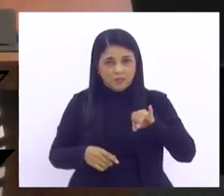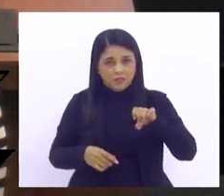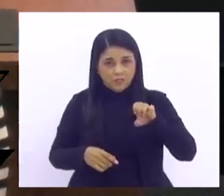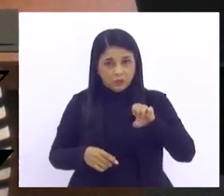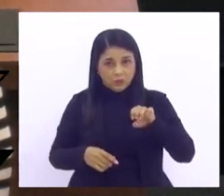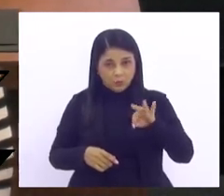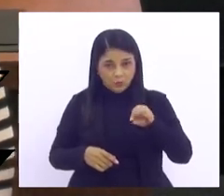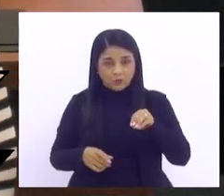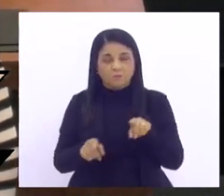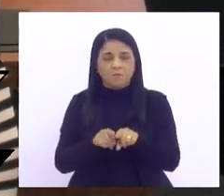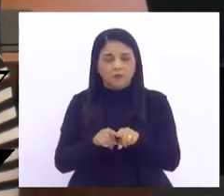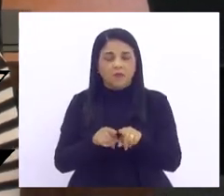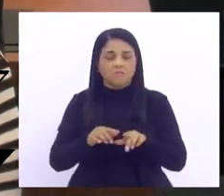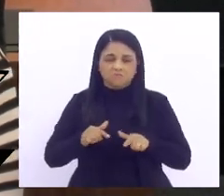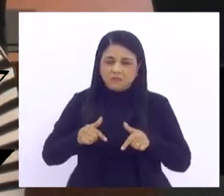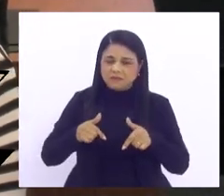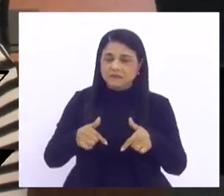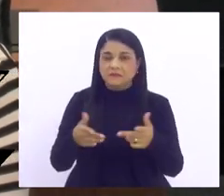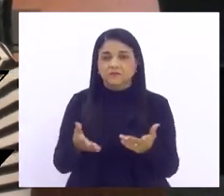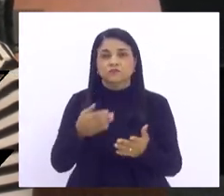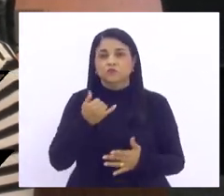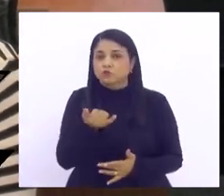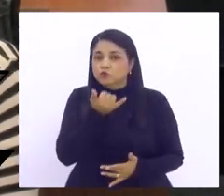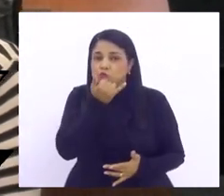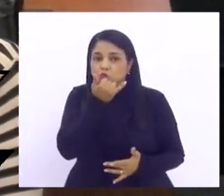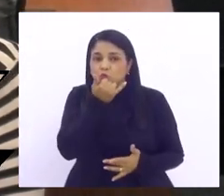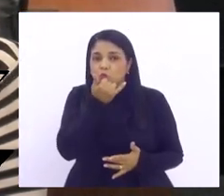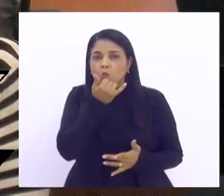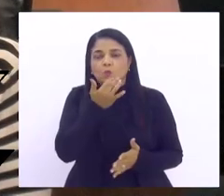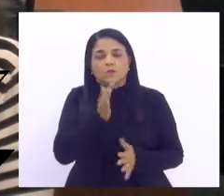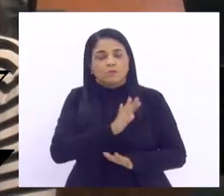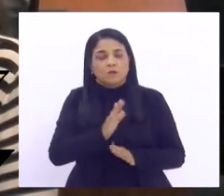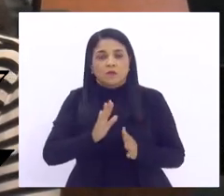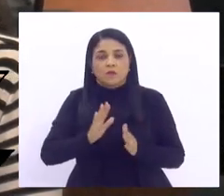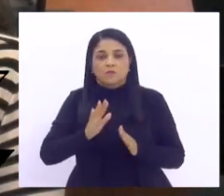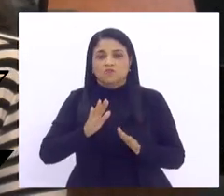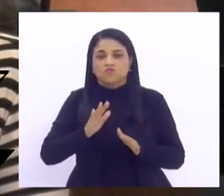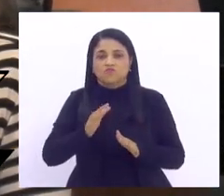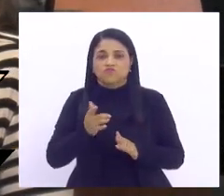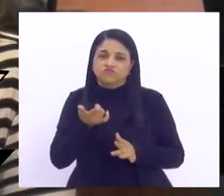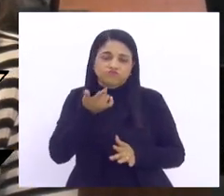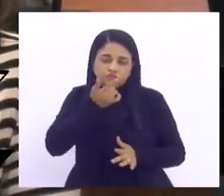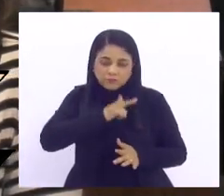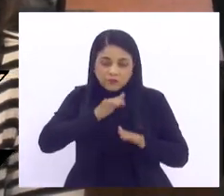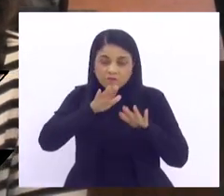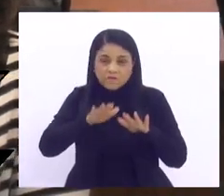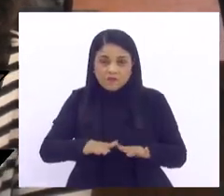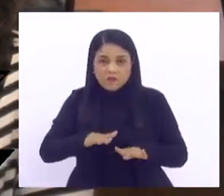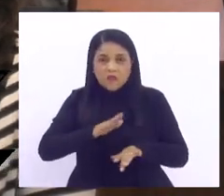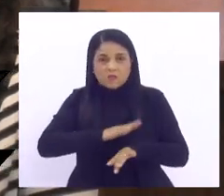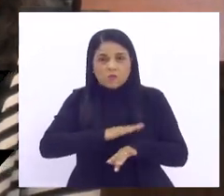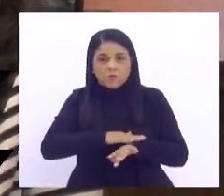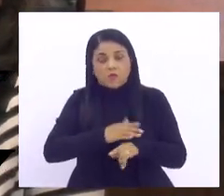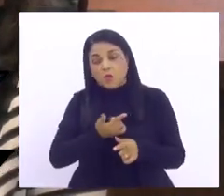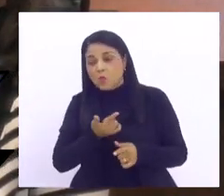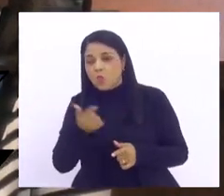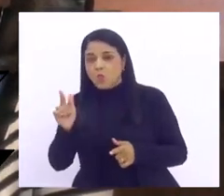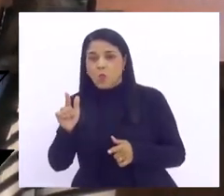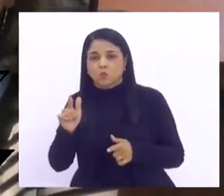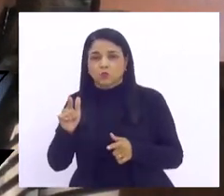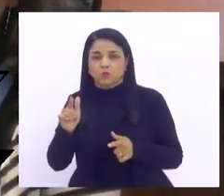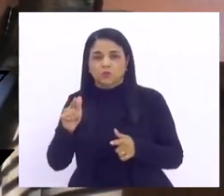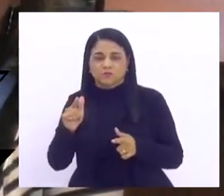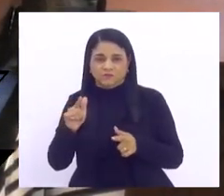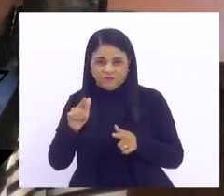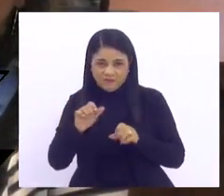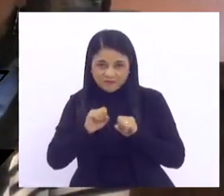já pedindo muitas desculpas, porque não vou conseguir ficar, pelo menos neste momento, porque tem um outro evento acontecendo simultaneamente,